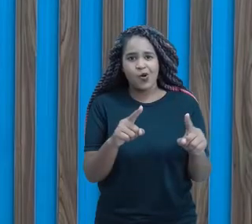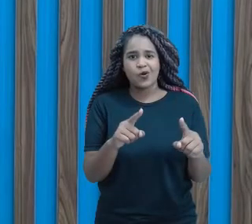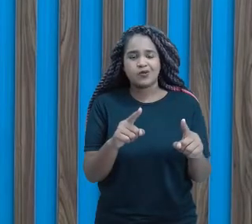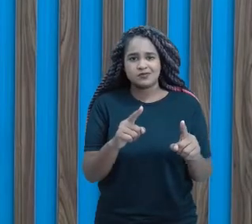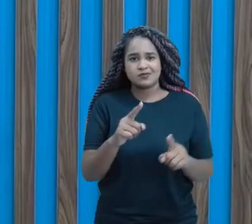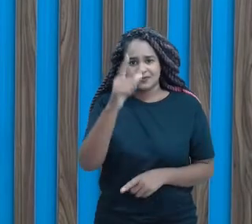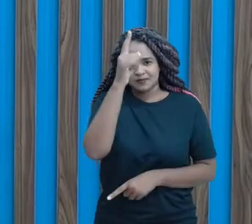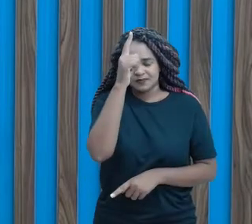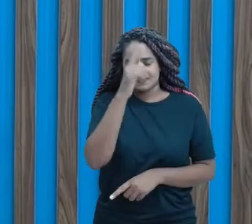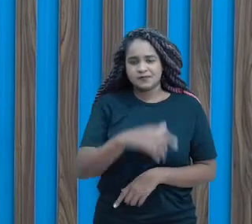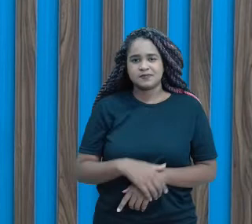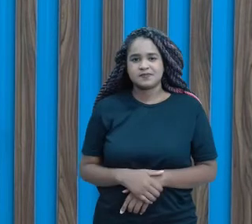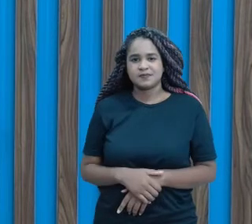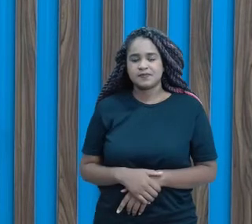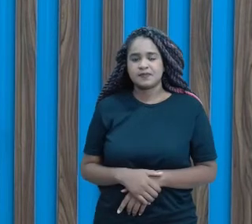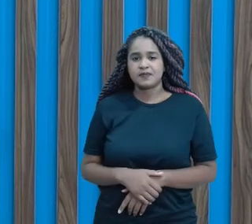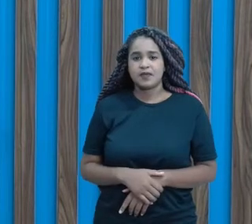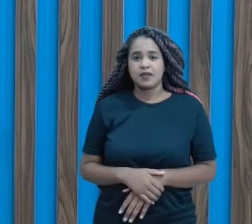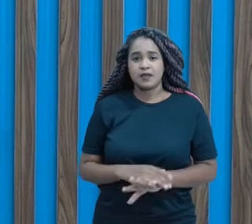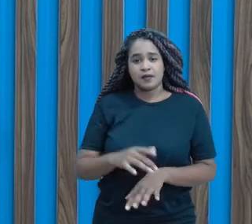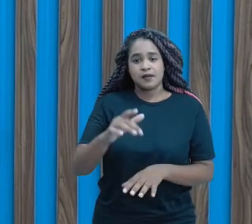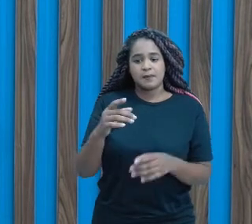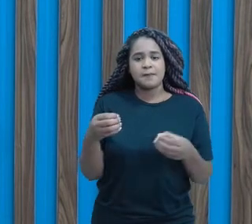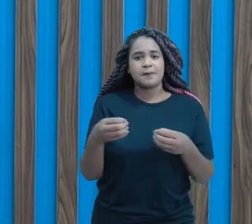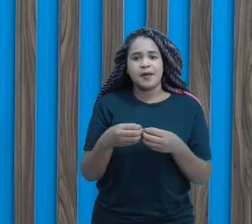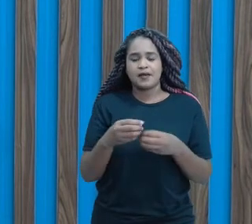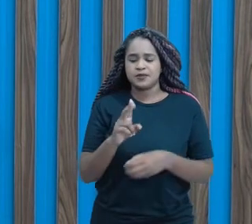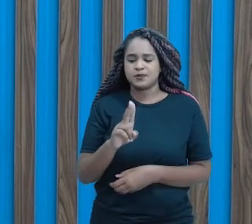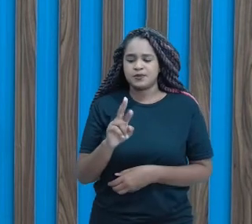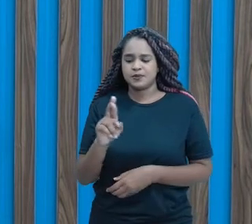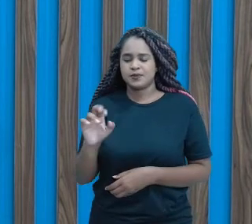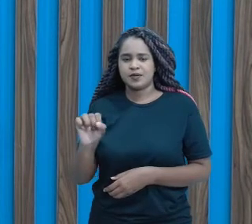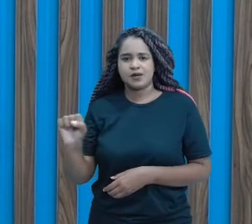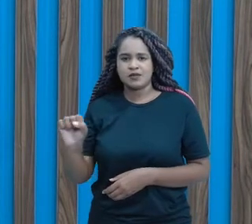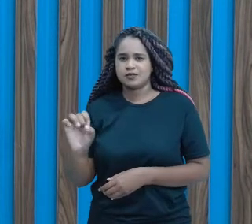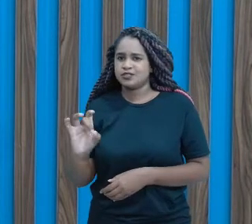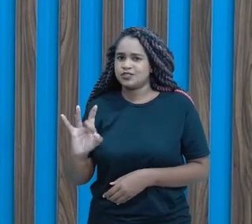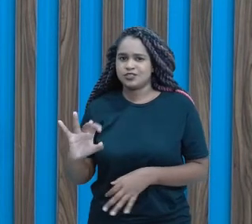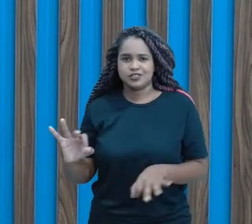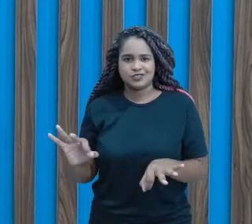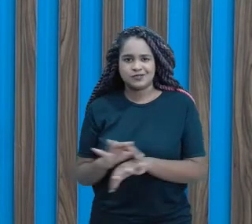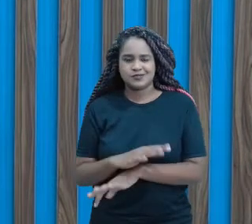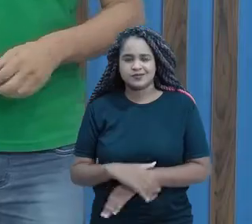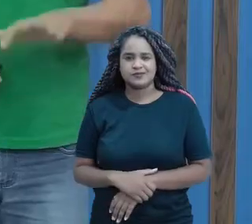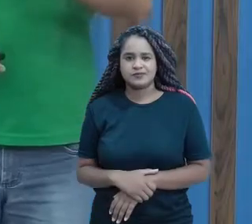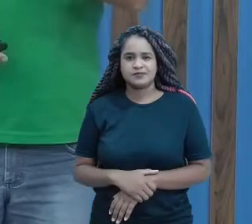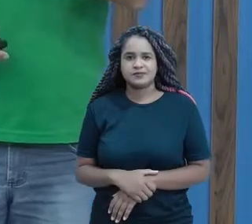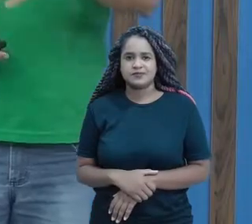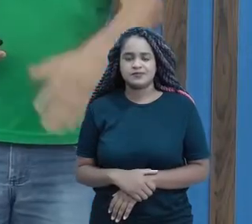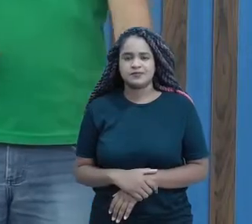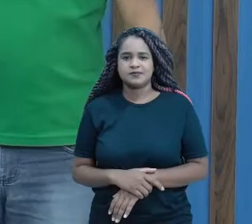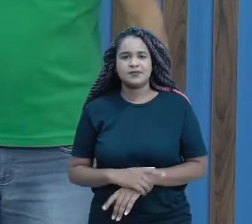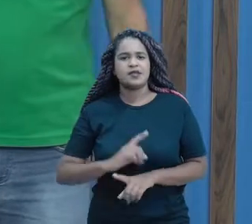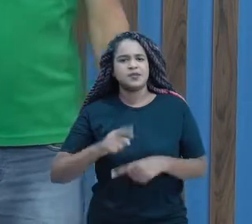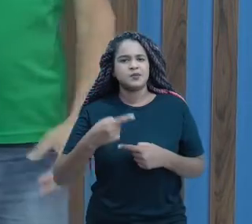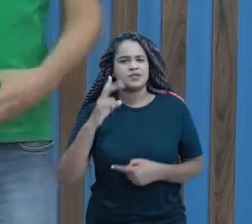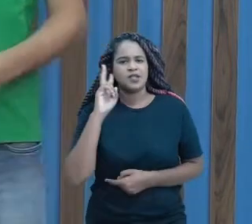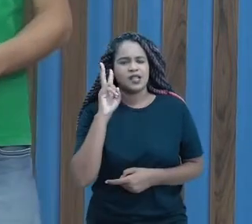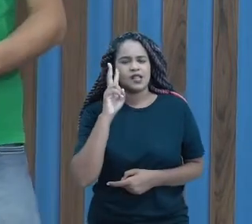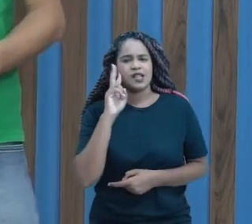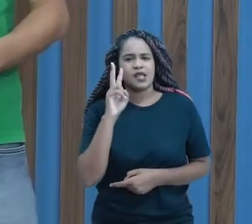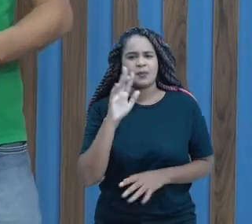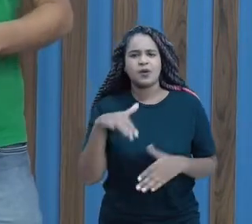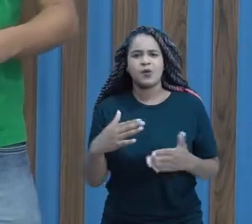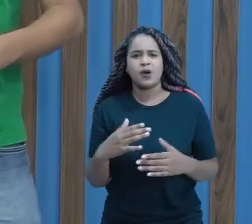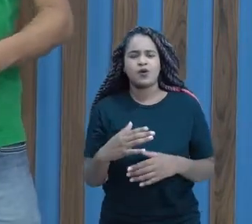não? Soviética, então, o mais próximo foi isso, o Brasil também o jogou Brasil contra a União Soviética. É uma das Copas, depois a gente lembra aí qual foi a Copa que o Brasil